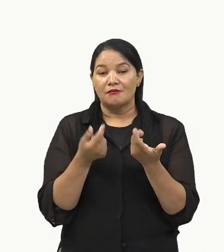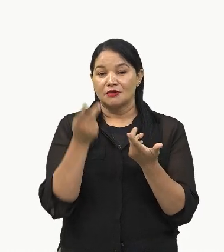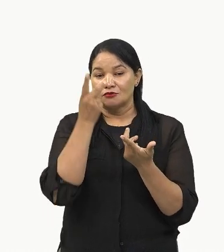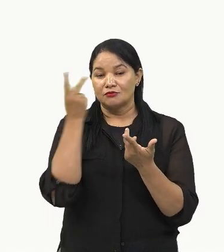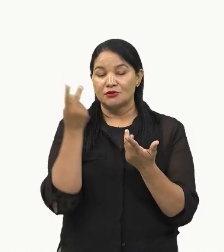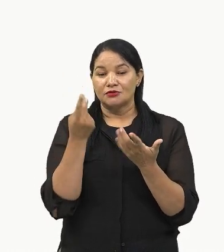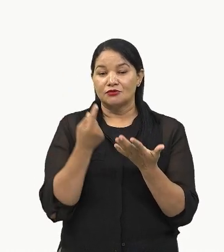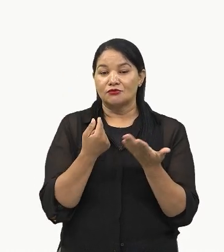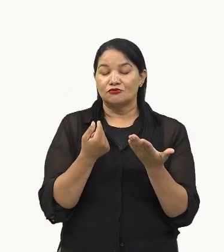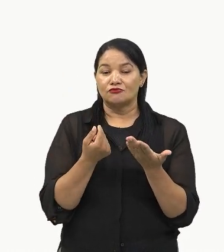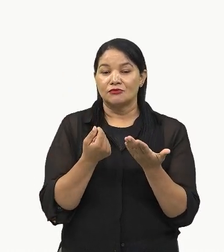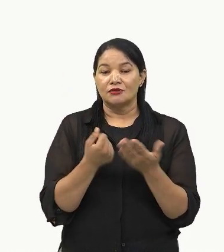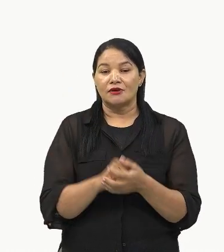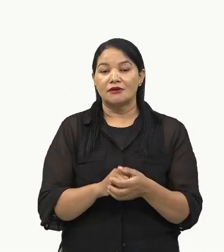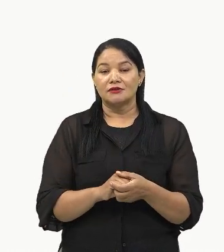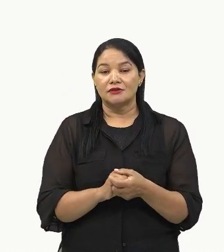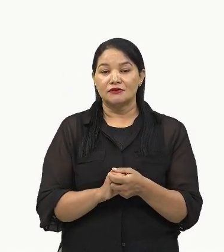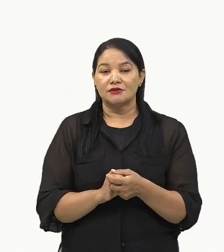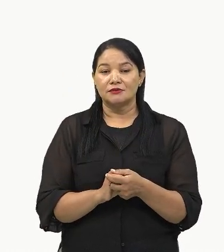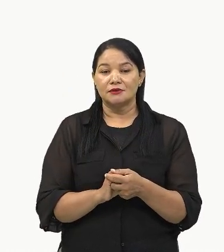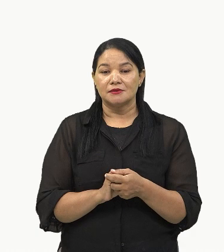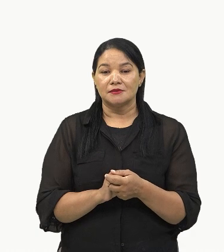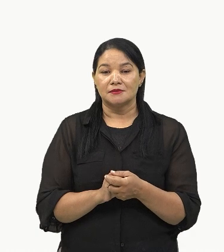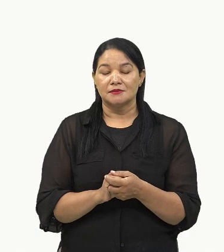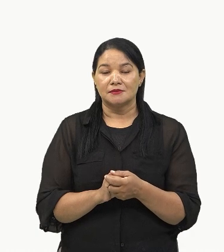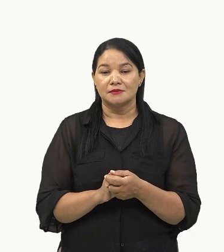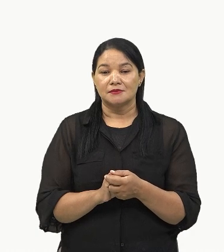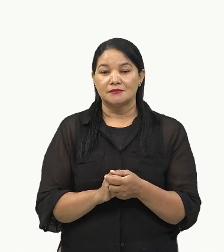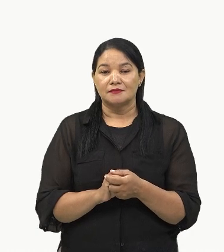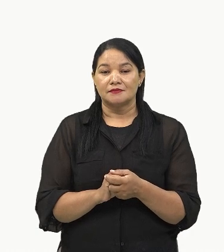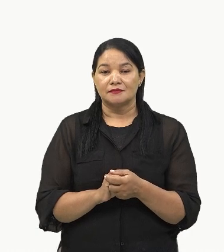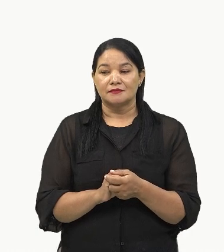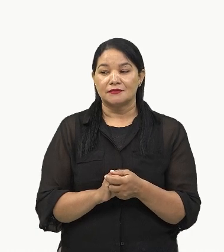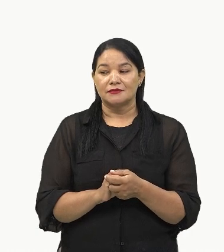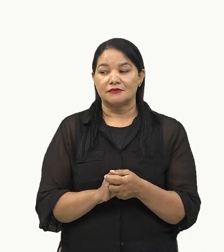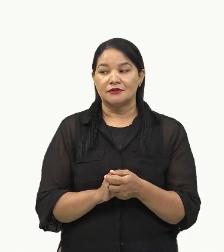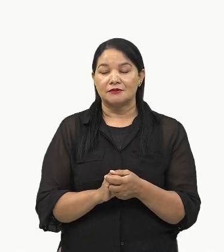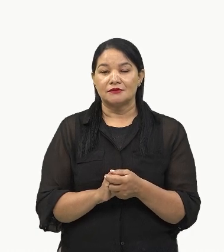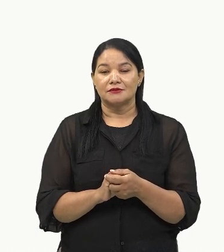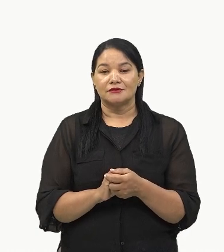colocar. Então, se é mis suegros han